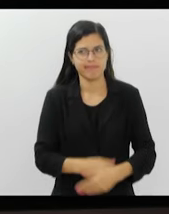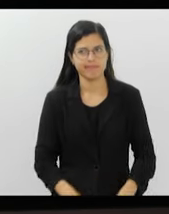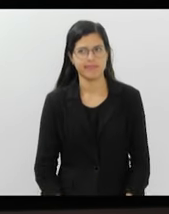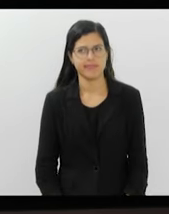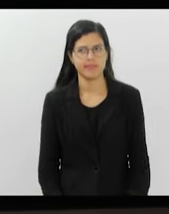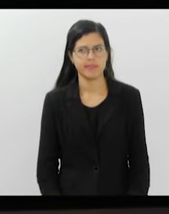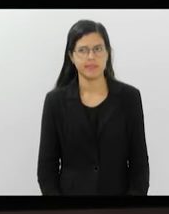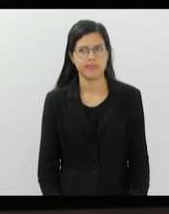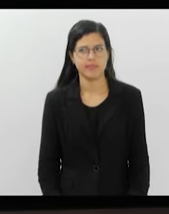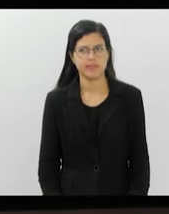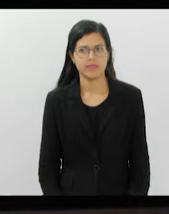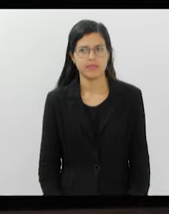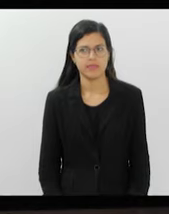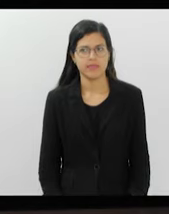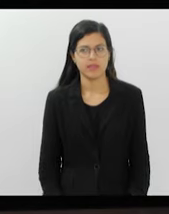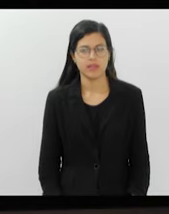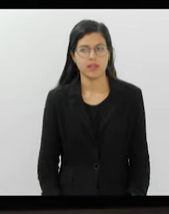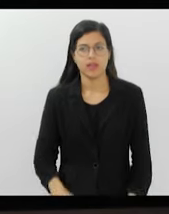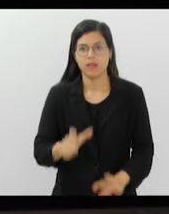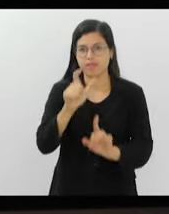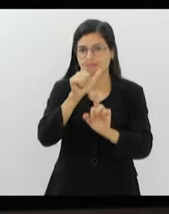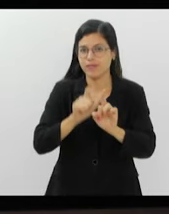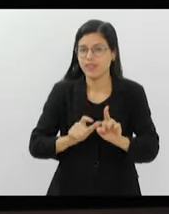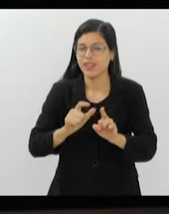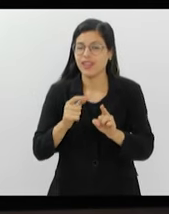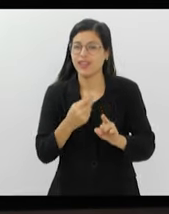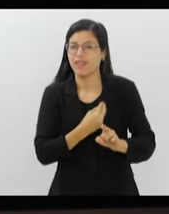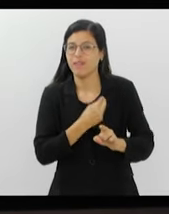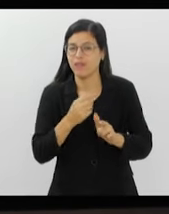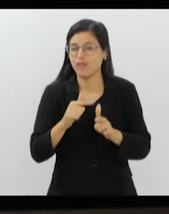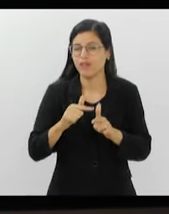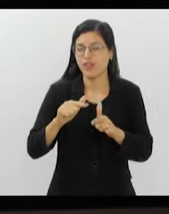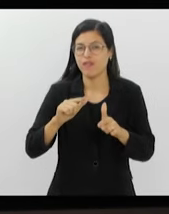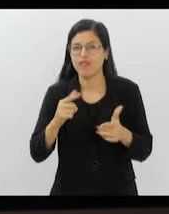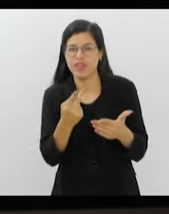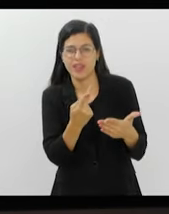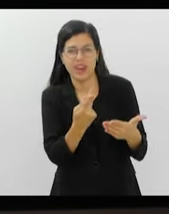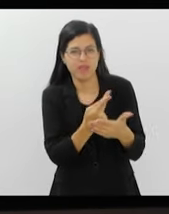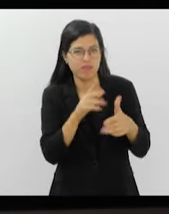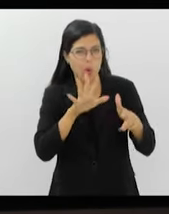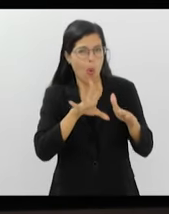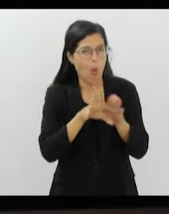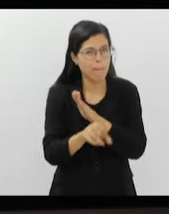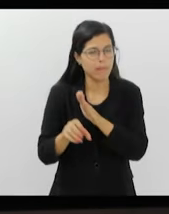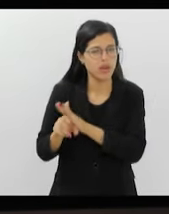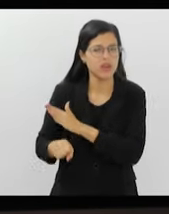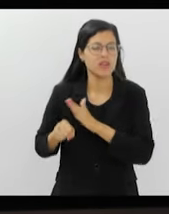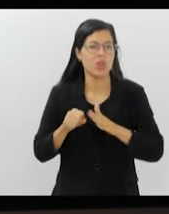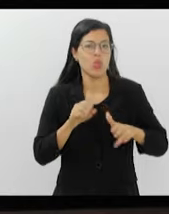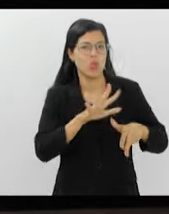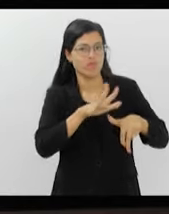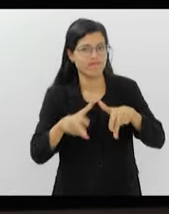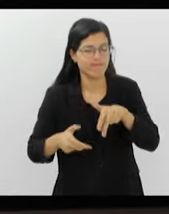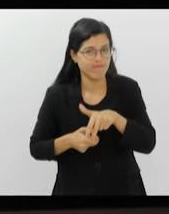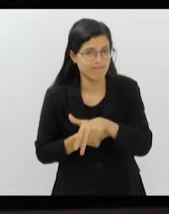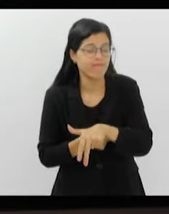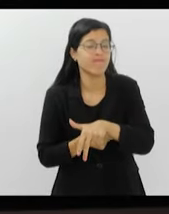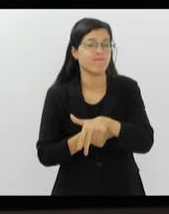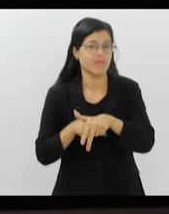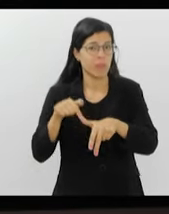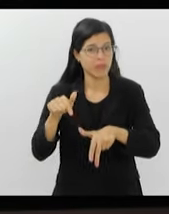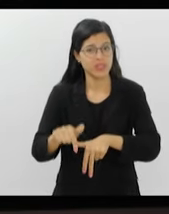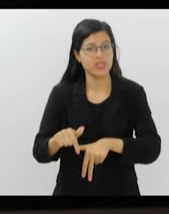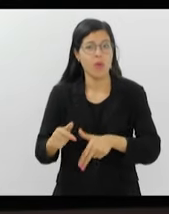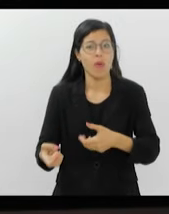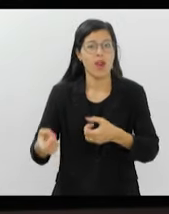sujo aquele que vive de tramoia aquele lacaio da corrupção aquele que voltou à